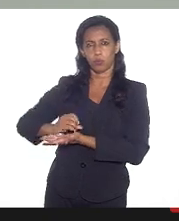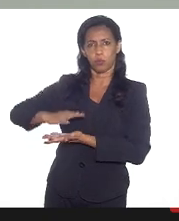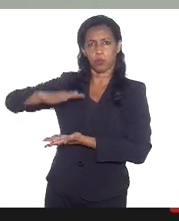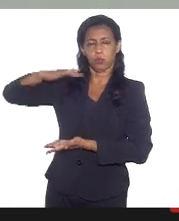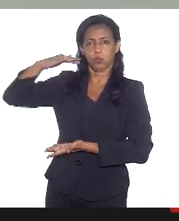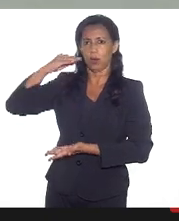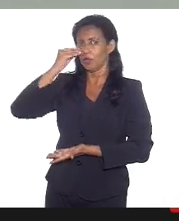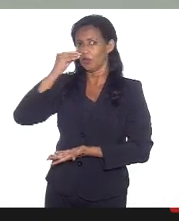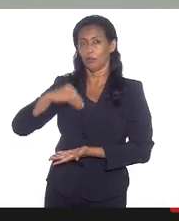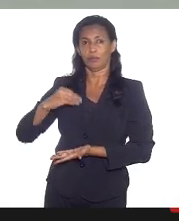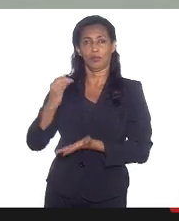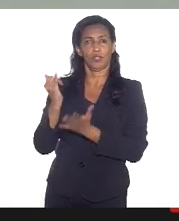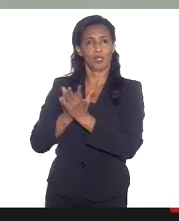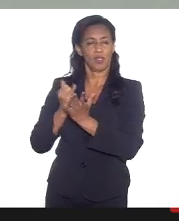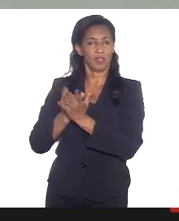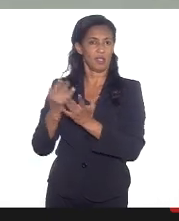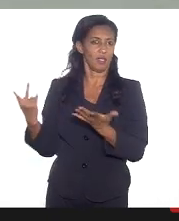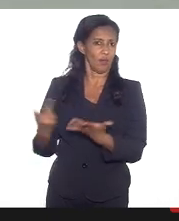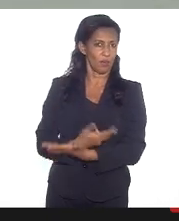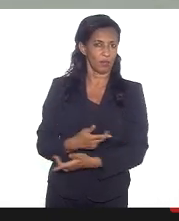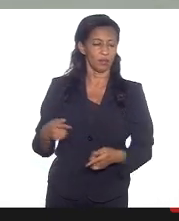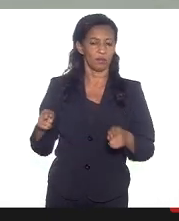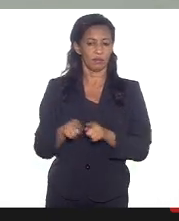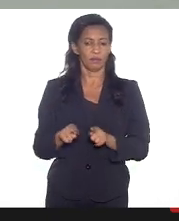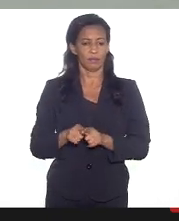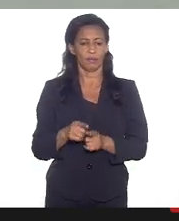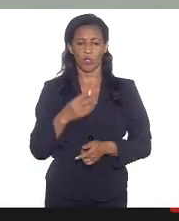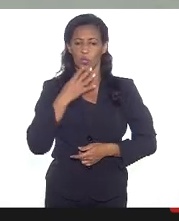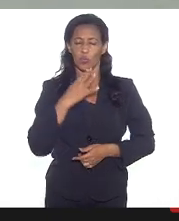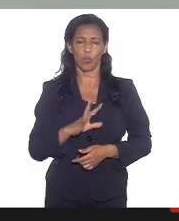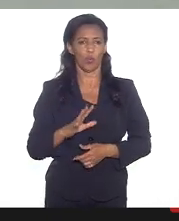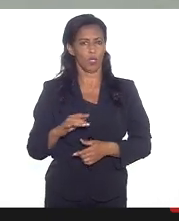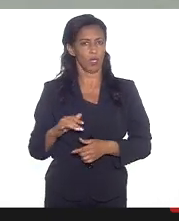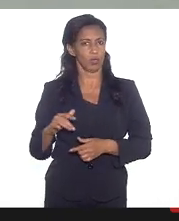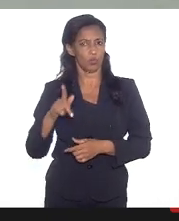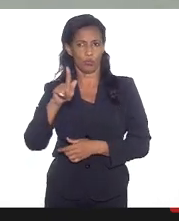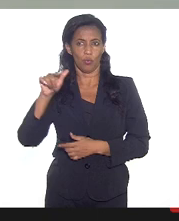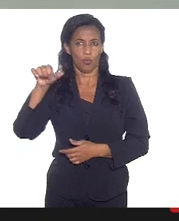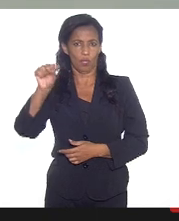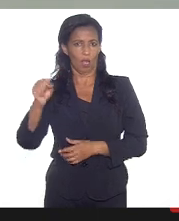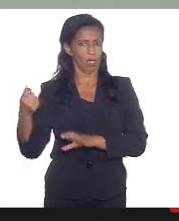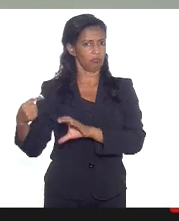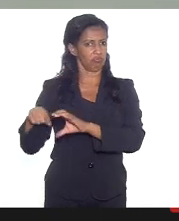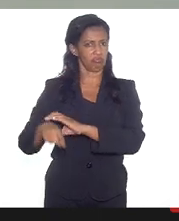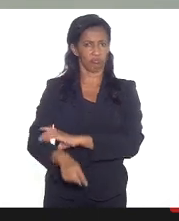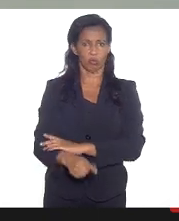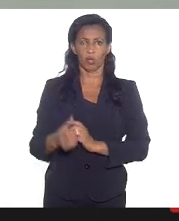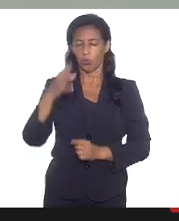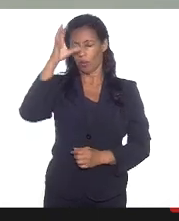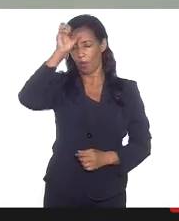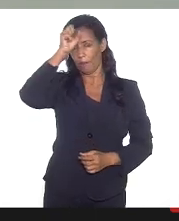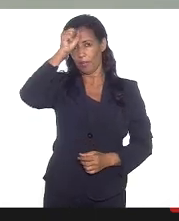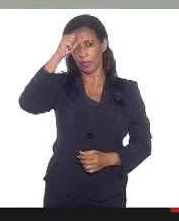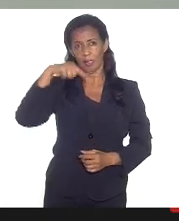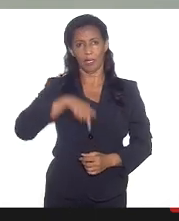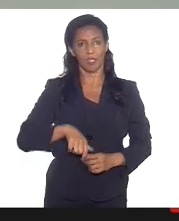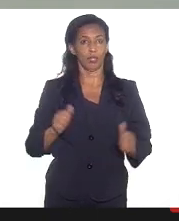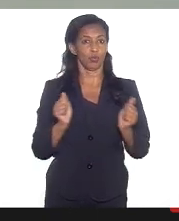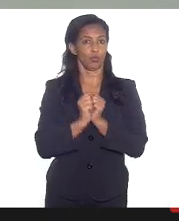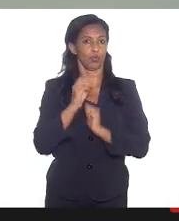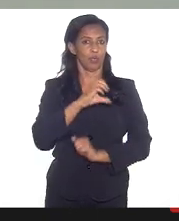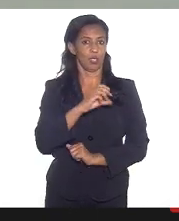renúncia de receita que foi feita. Então, eu não conheço o mercado de gás a fundo, eu estou aprendendo aqui junto da